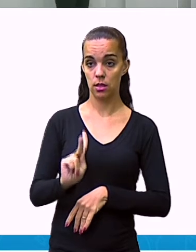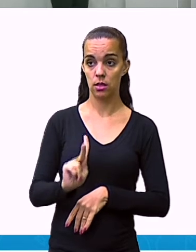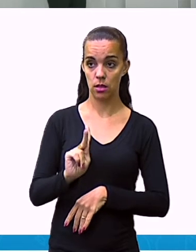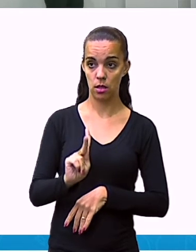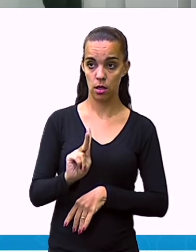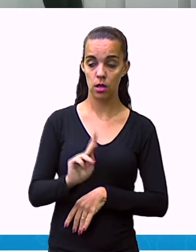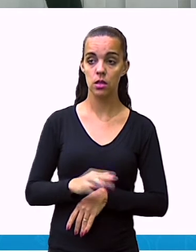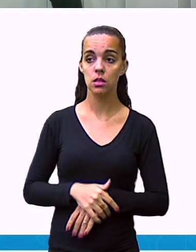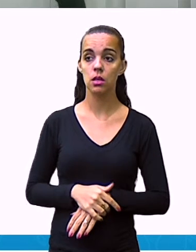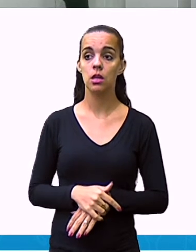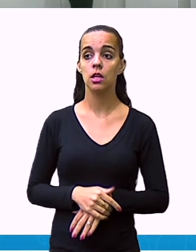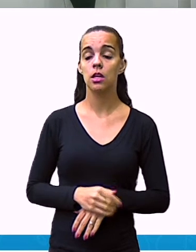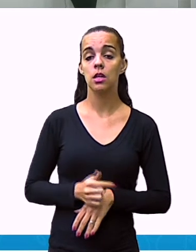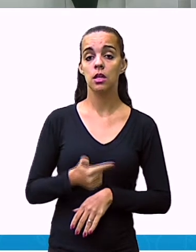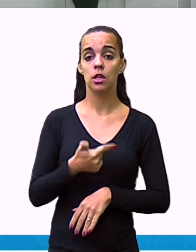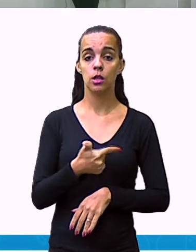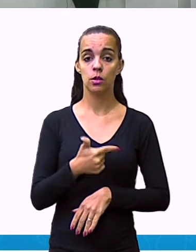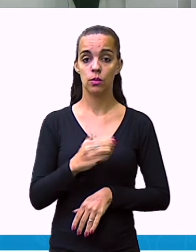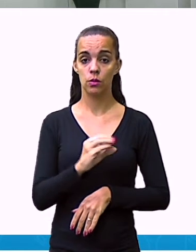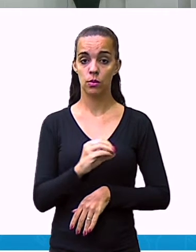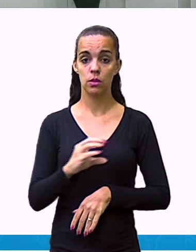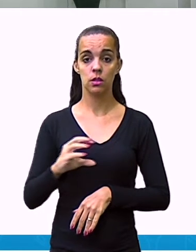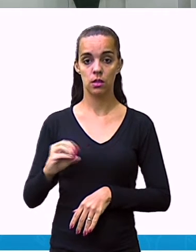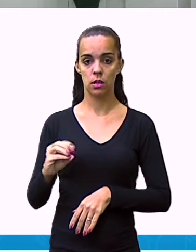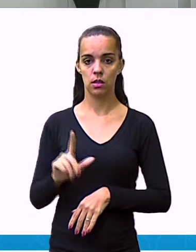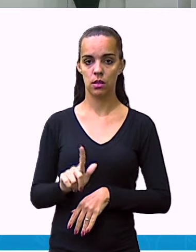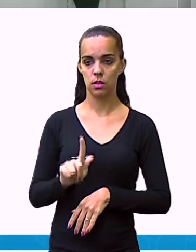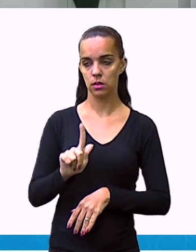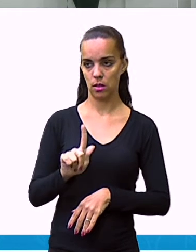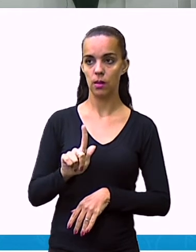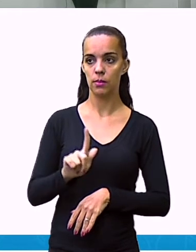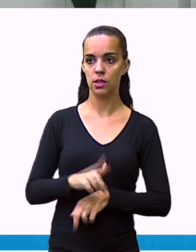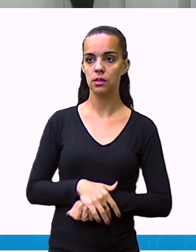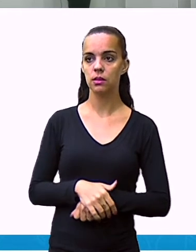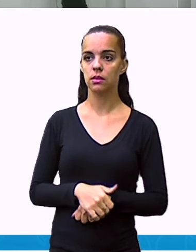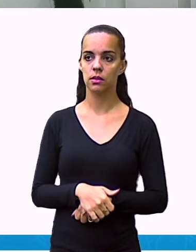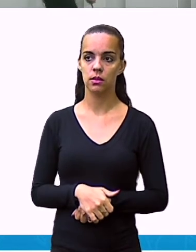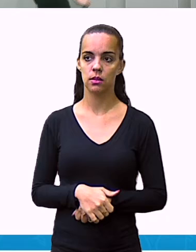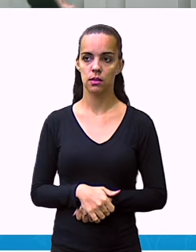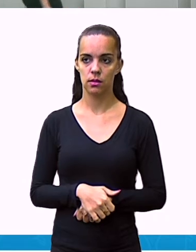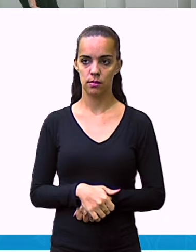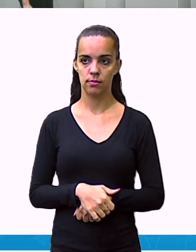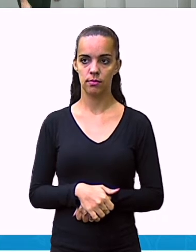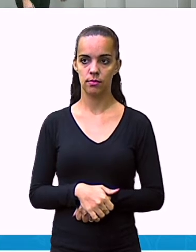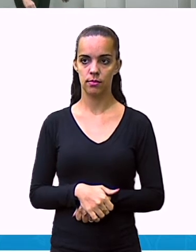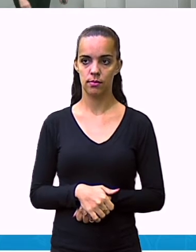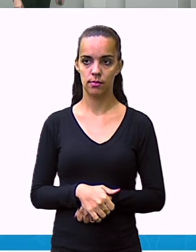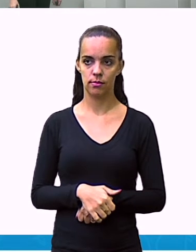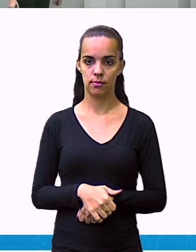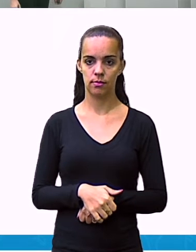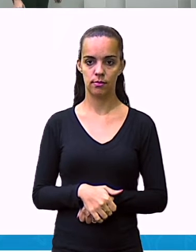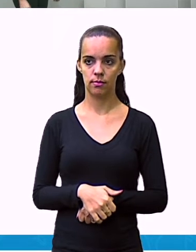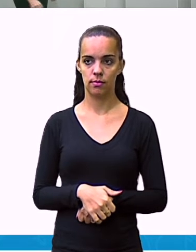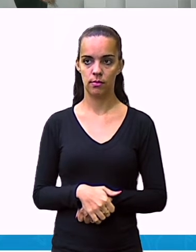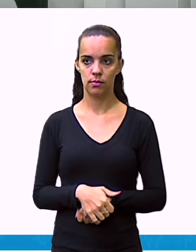transformando e gramas vão se vou tentar corresponder o que a 2200g